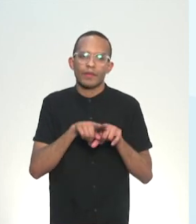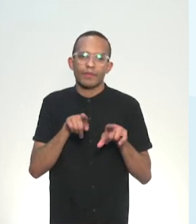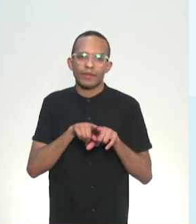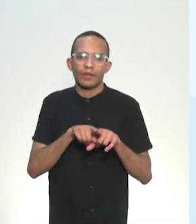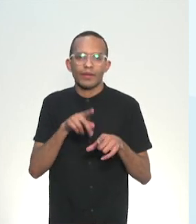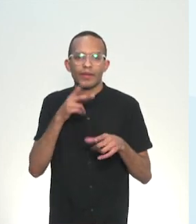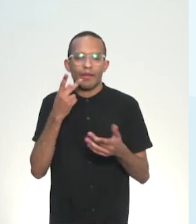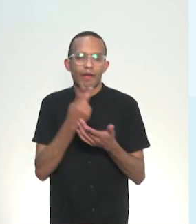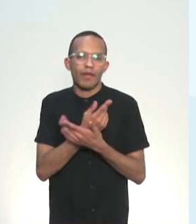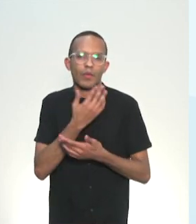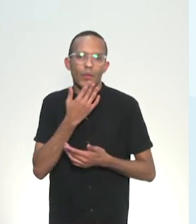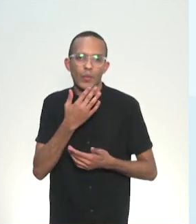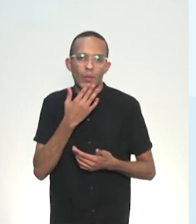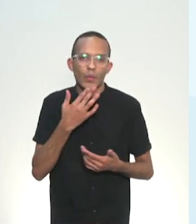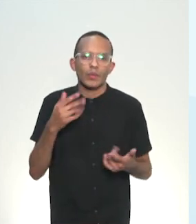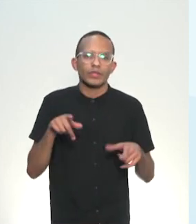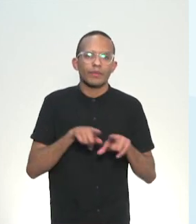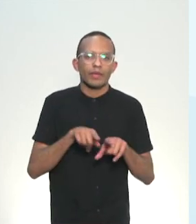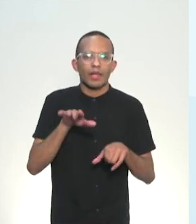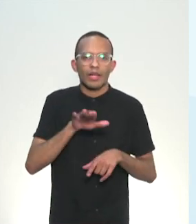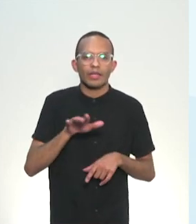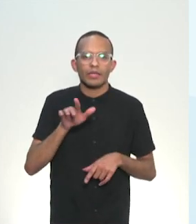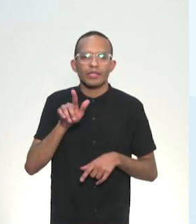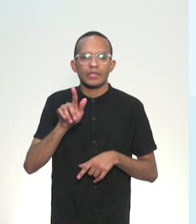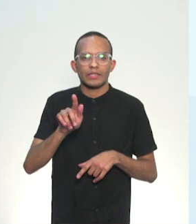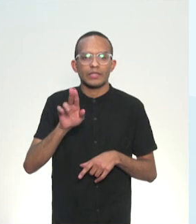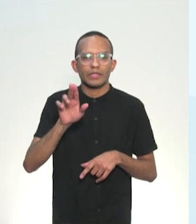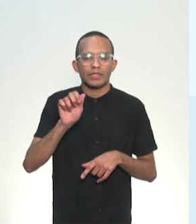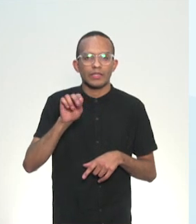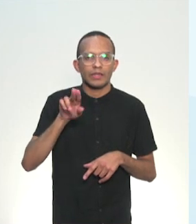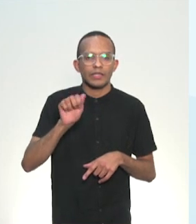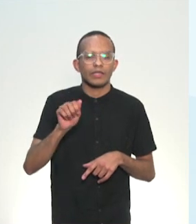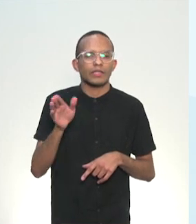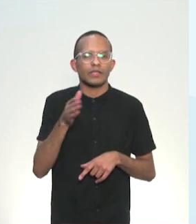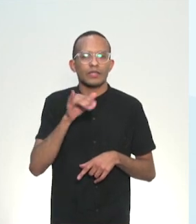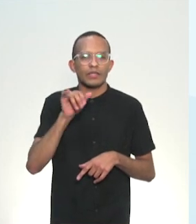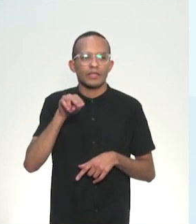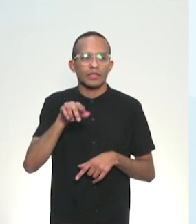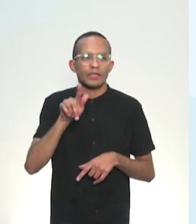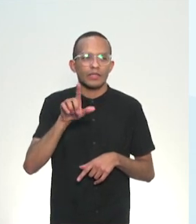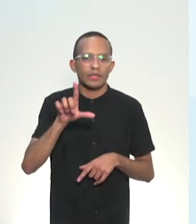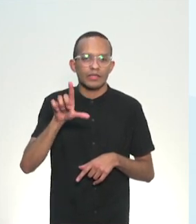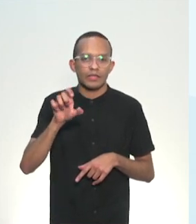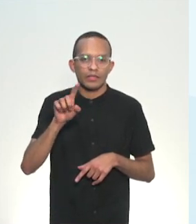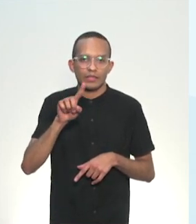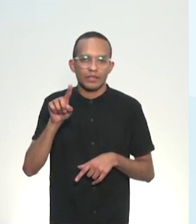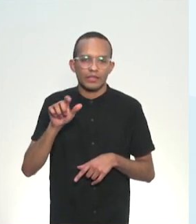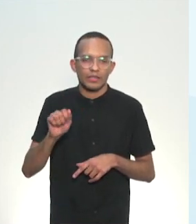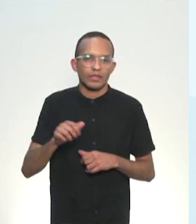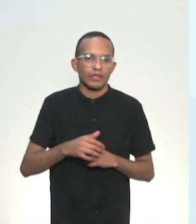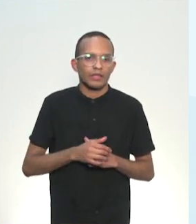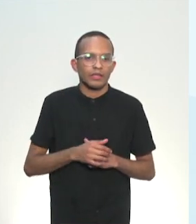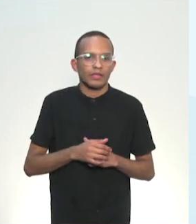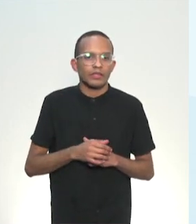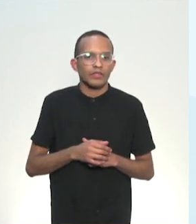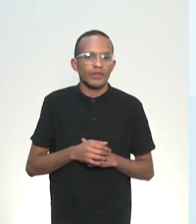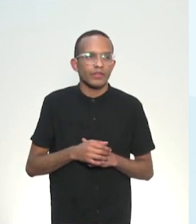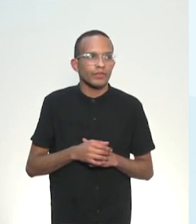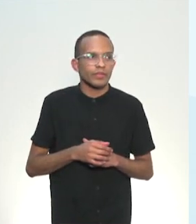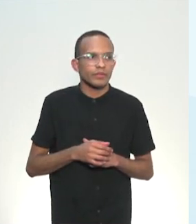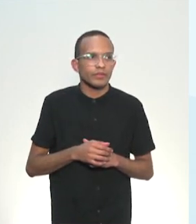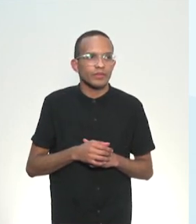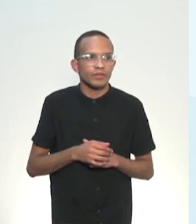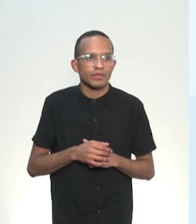tá, erraram aí a cor, que é a Guiana, que era chamada de Guiana inglesa, agora é Guiana, apenas Guiana. E aí nós temos aqui o